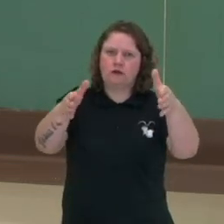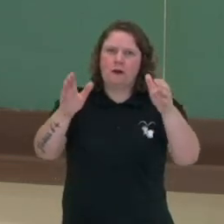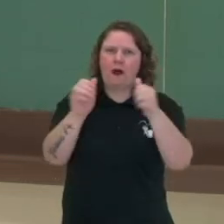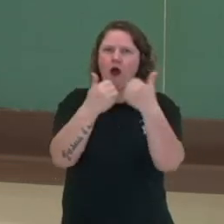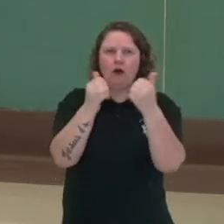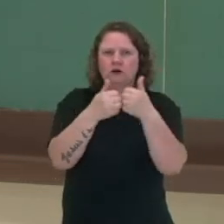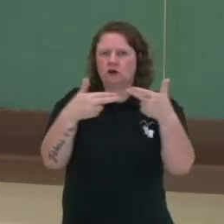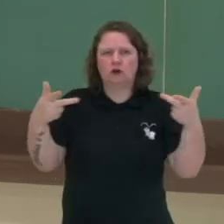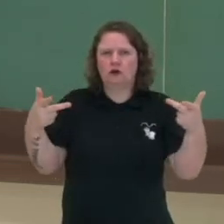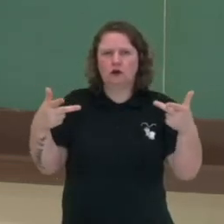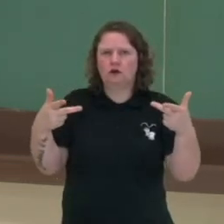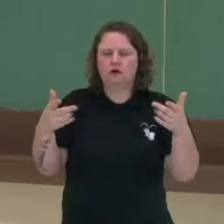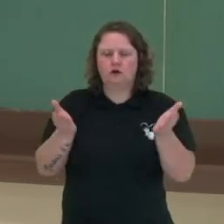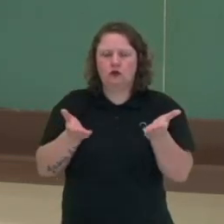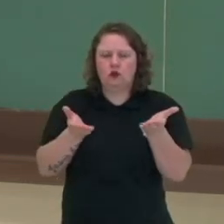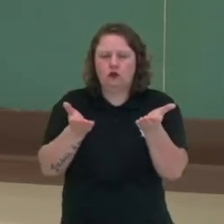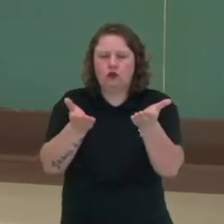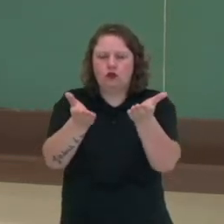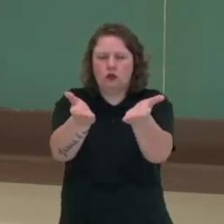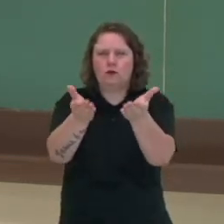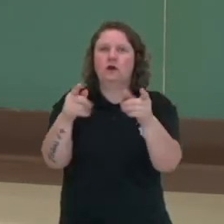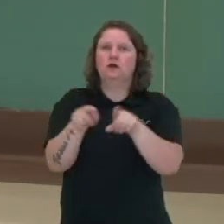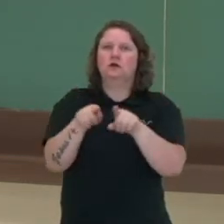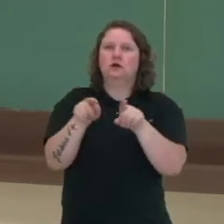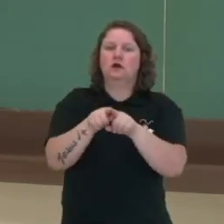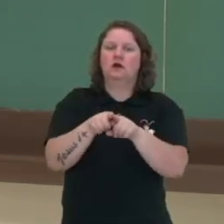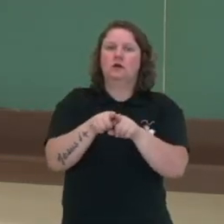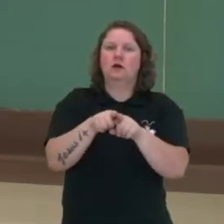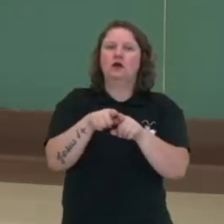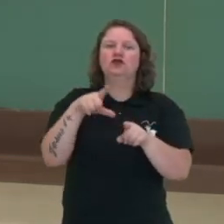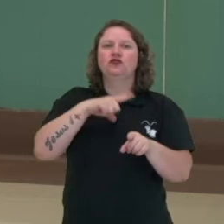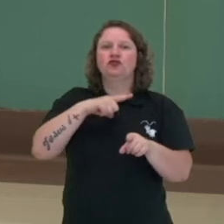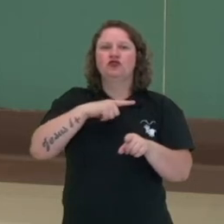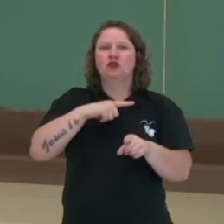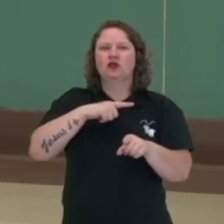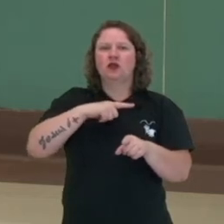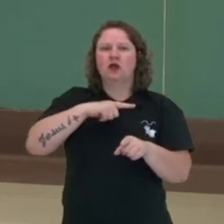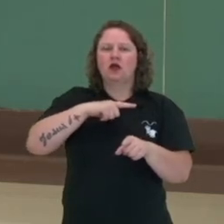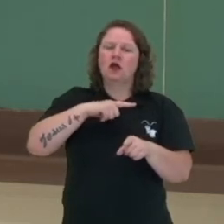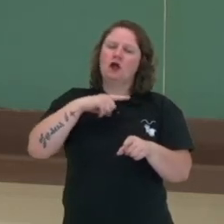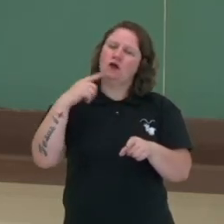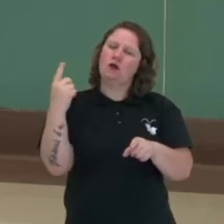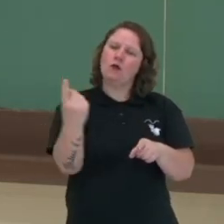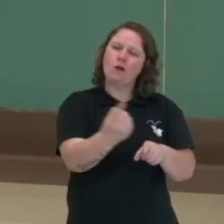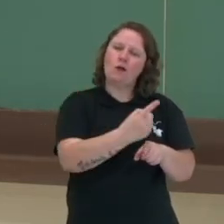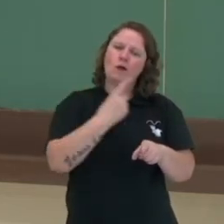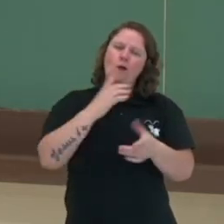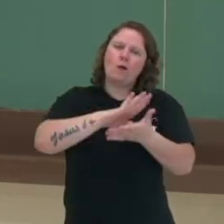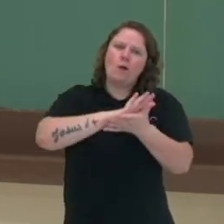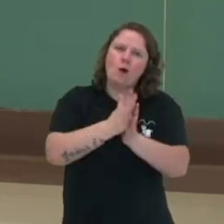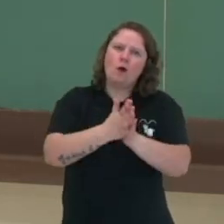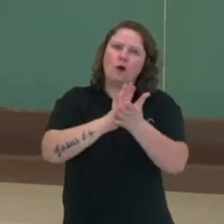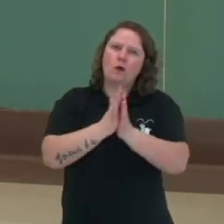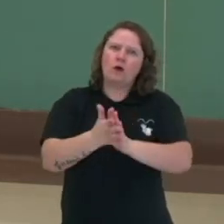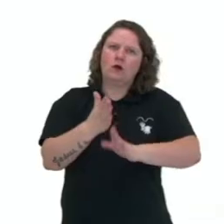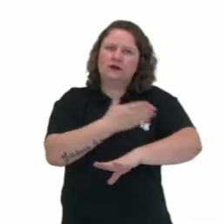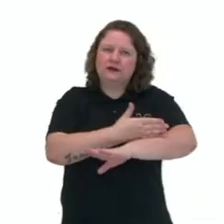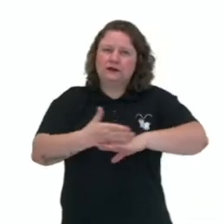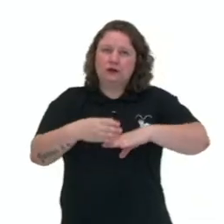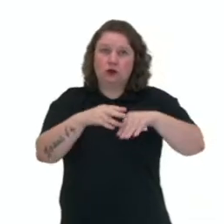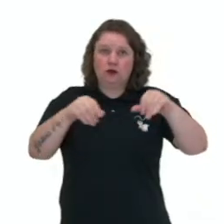época medieval, o moinho para se moer o trigo, né, para se fazer a farinha, e das